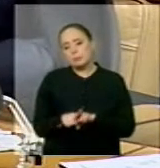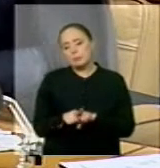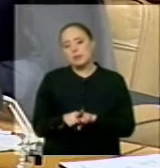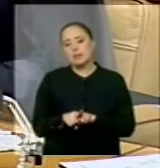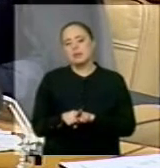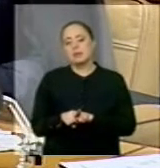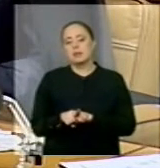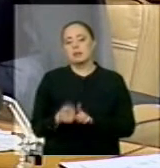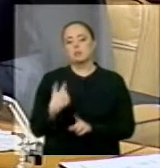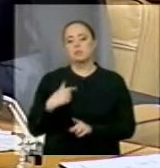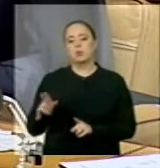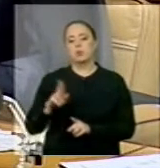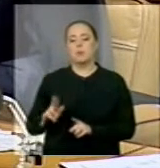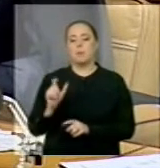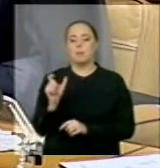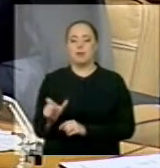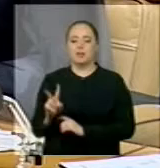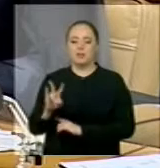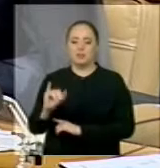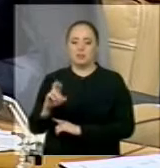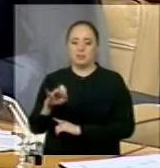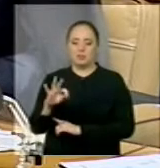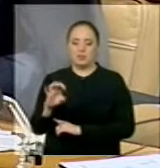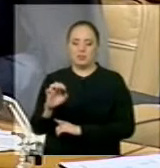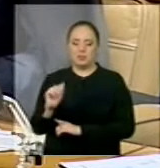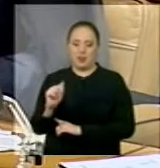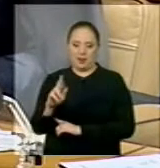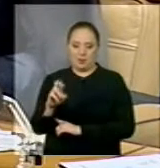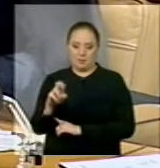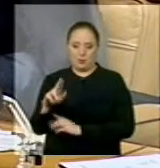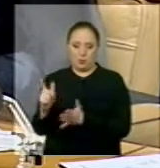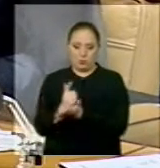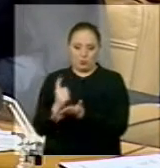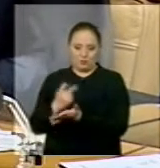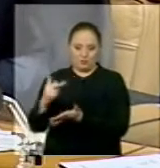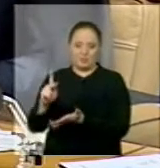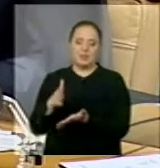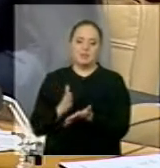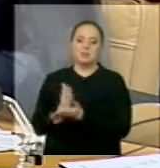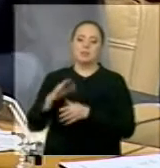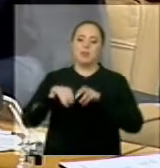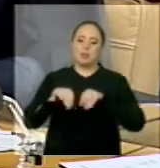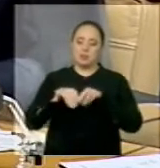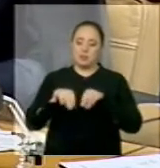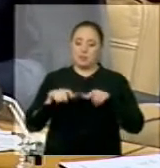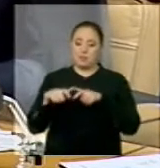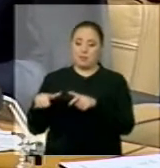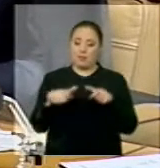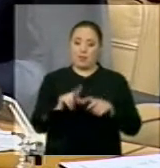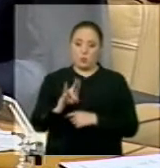das palavras de Vicente de Abreu Amadei na obra Regularização de Terras da União, que